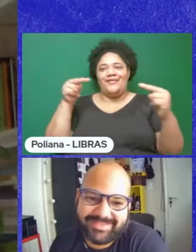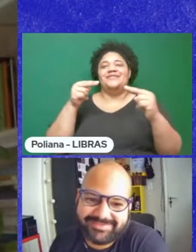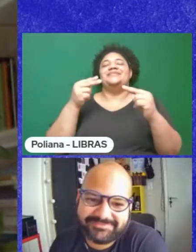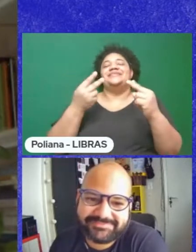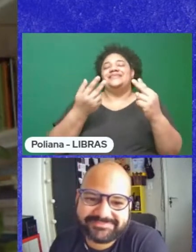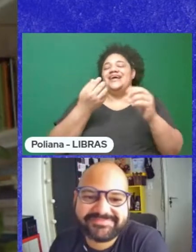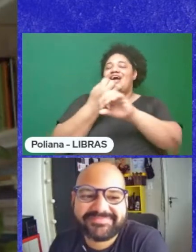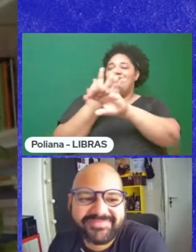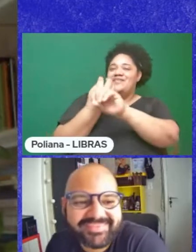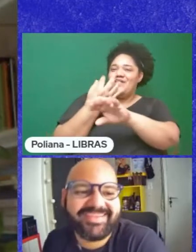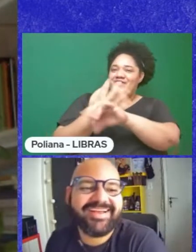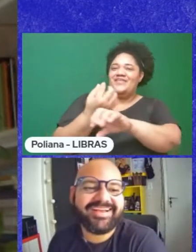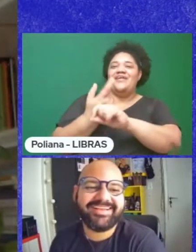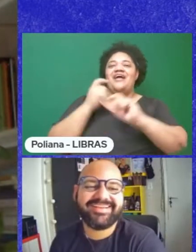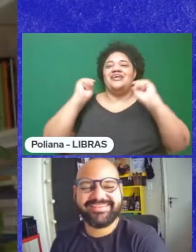Pois é.